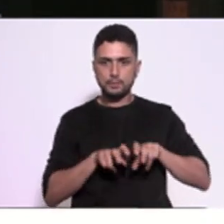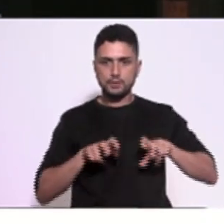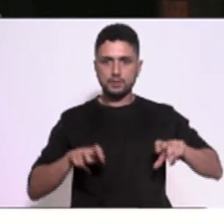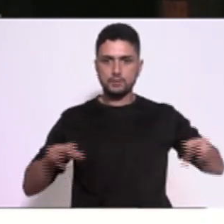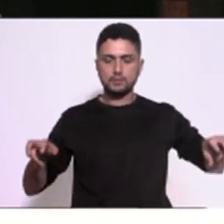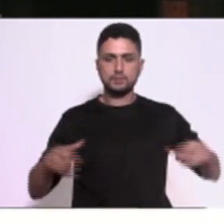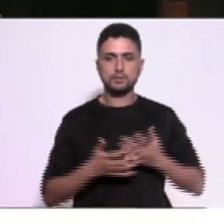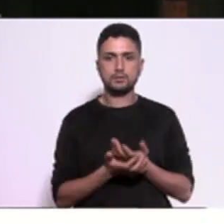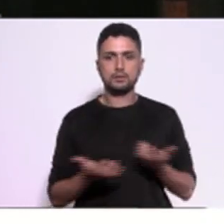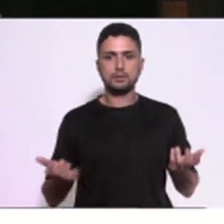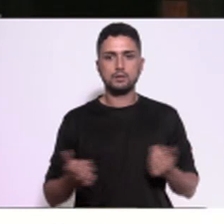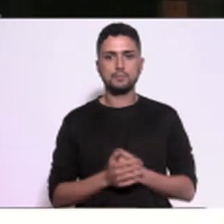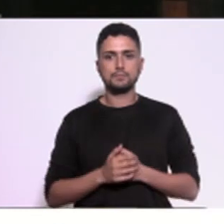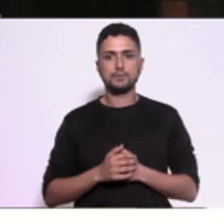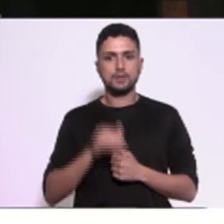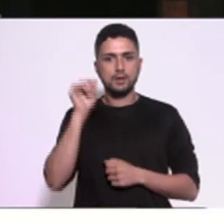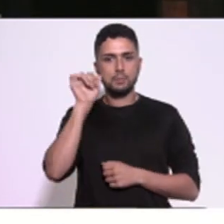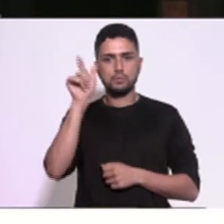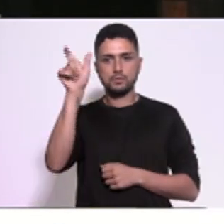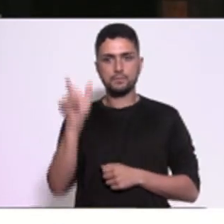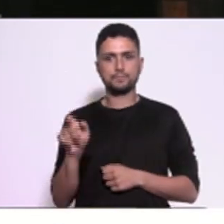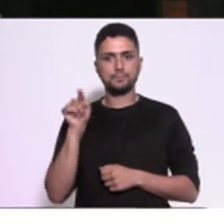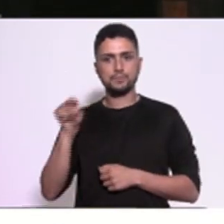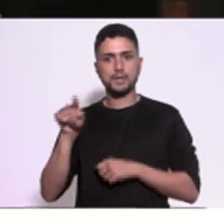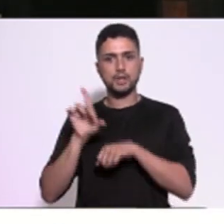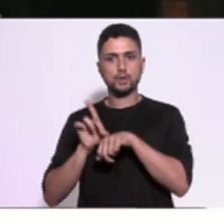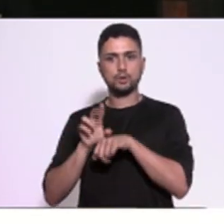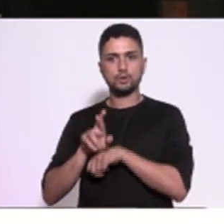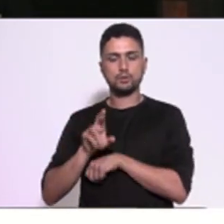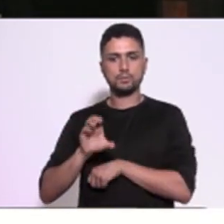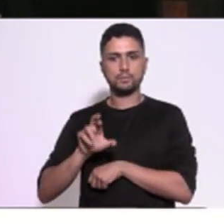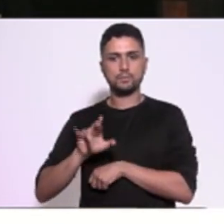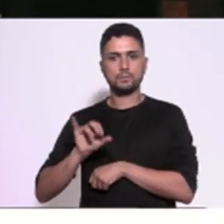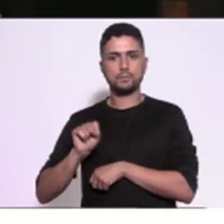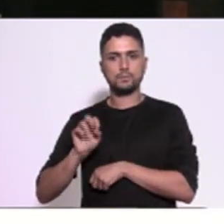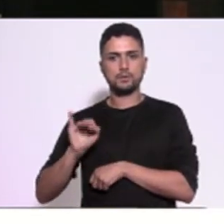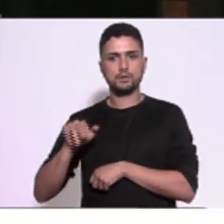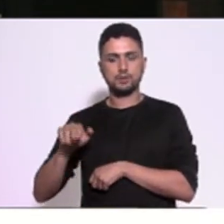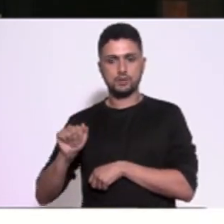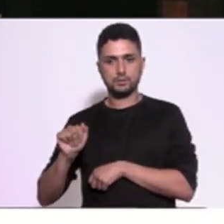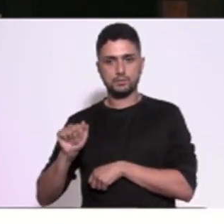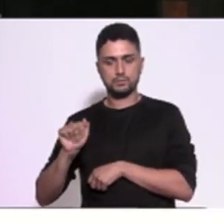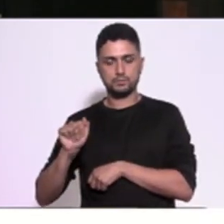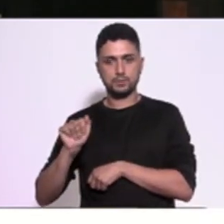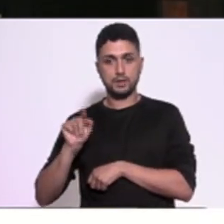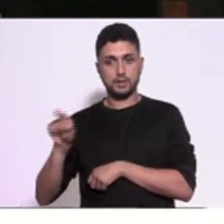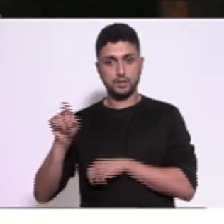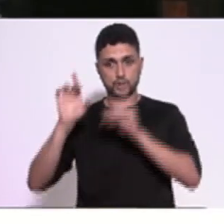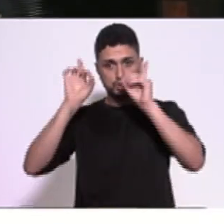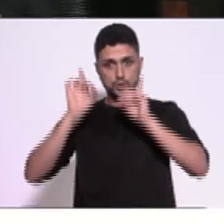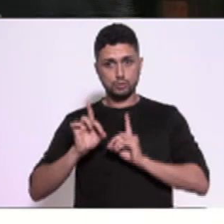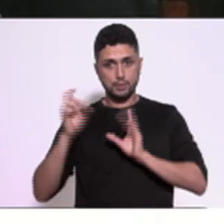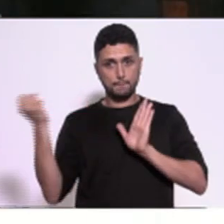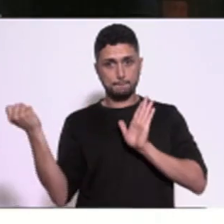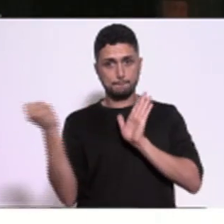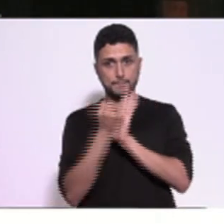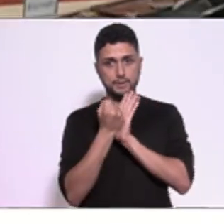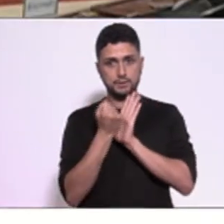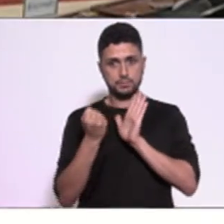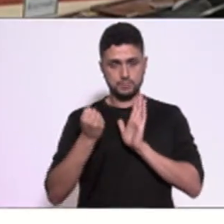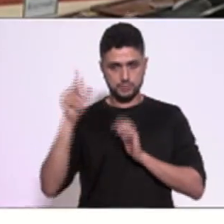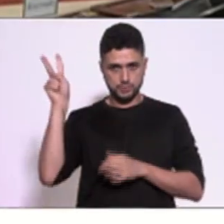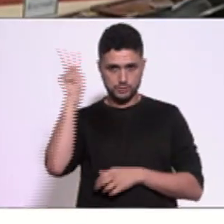a doutora Cristiane Souza, diretora de Patrimônio Histórico da